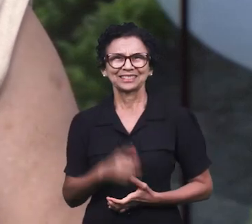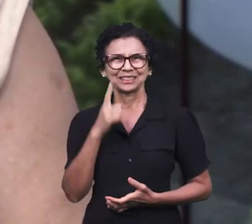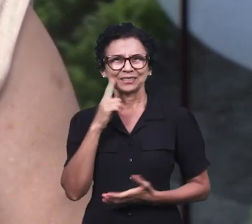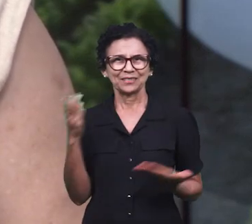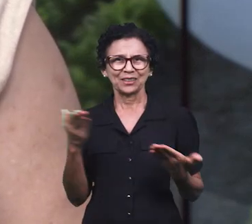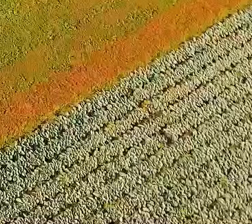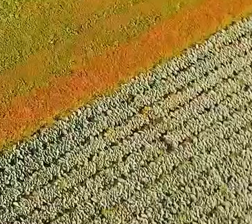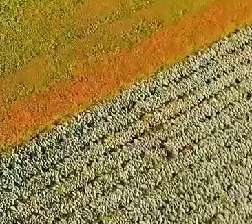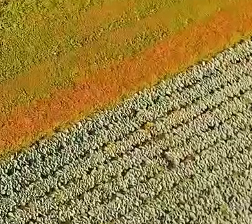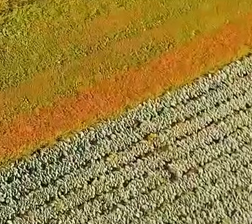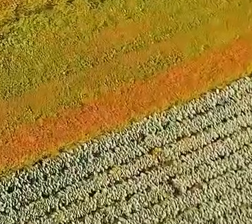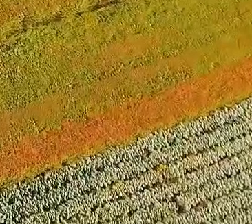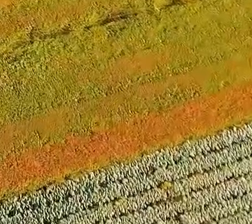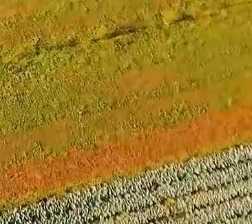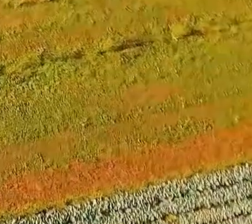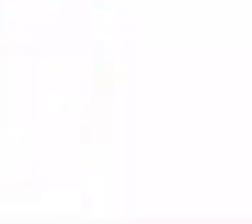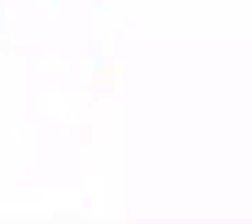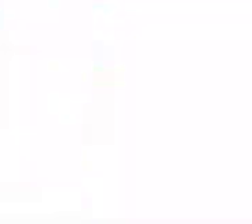partir de agora.